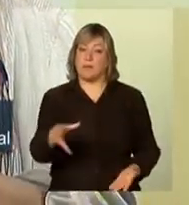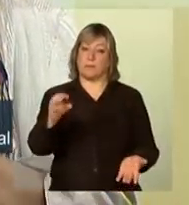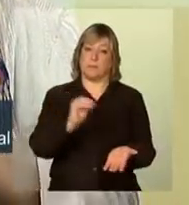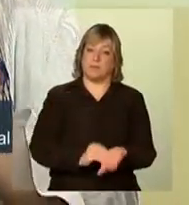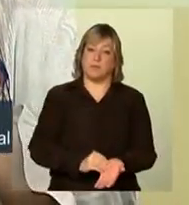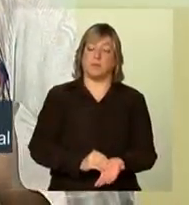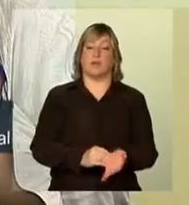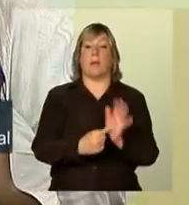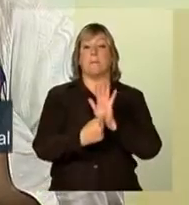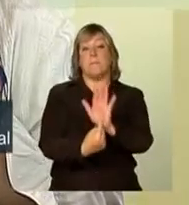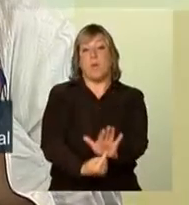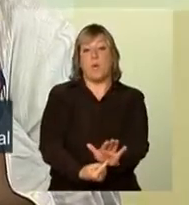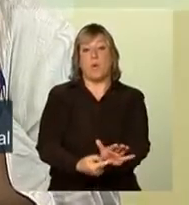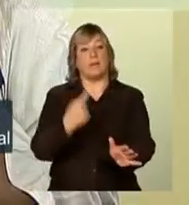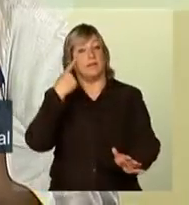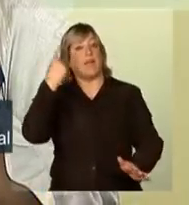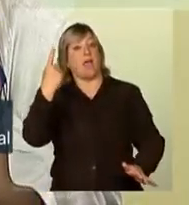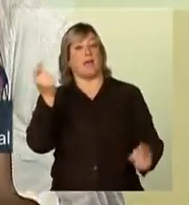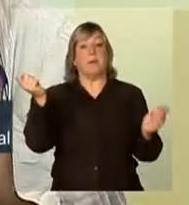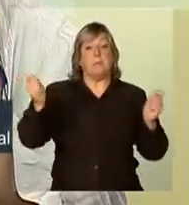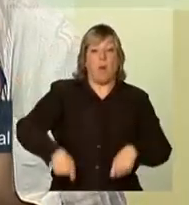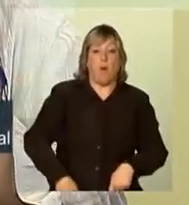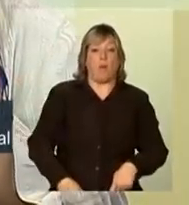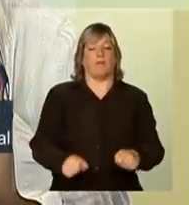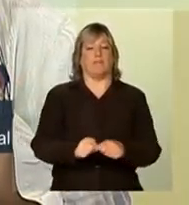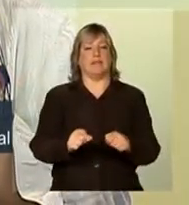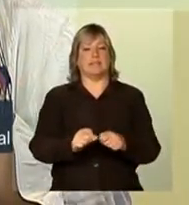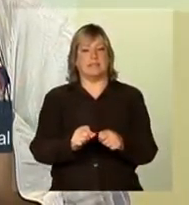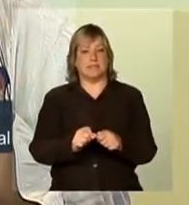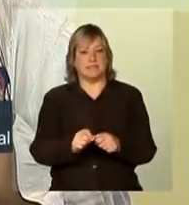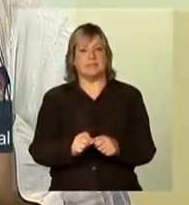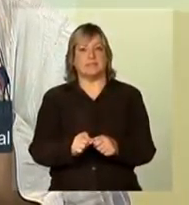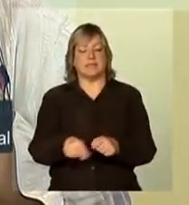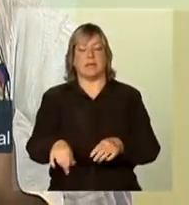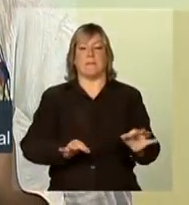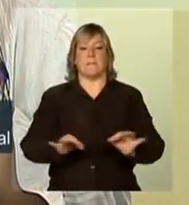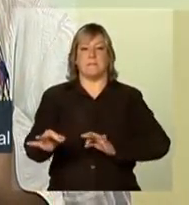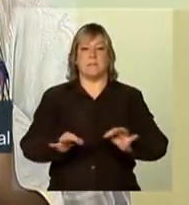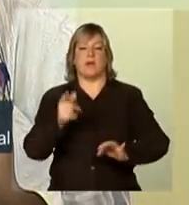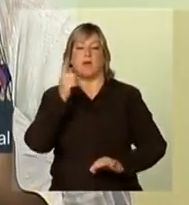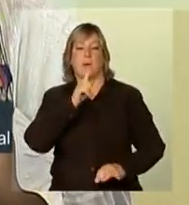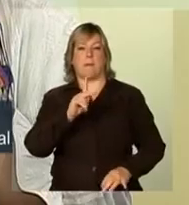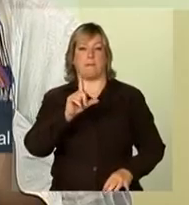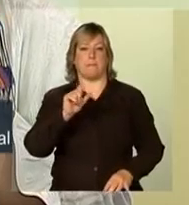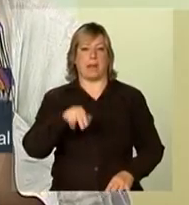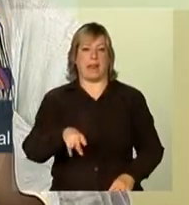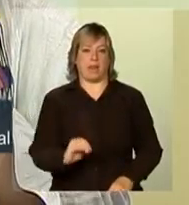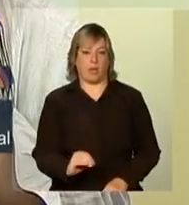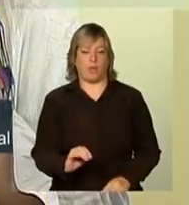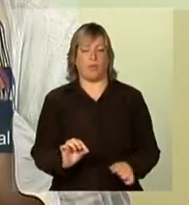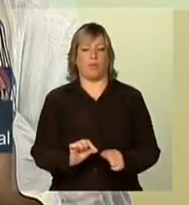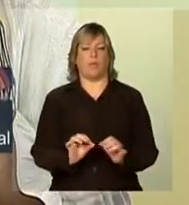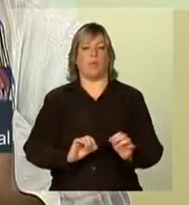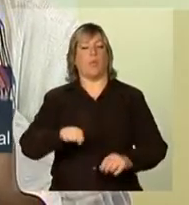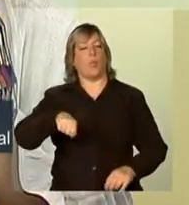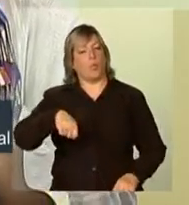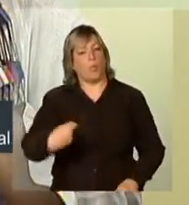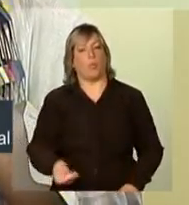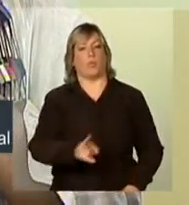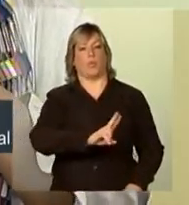apontando caminhos e possibilidades para esse eh plano ah que chamamos